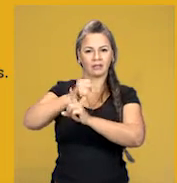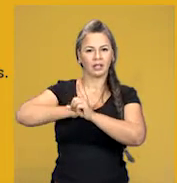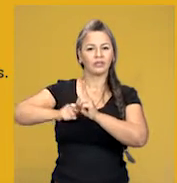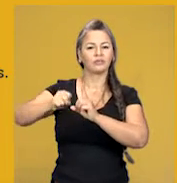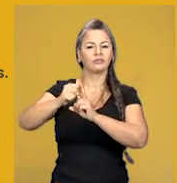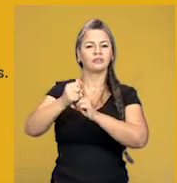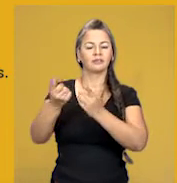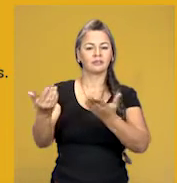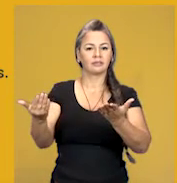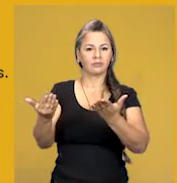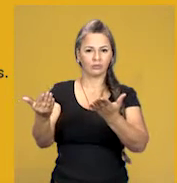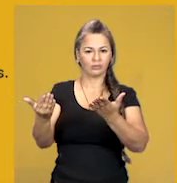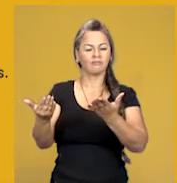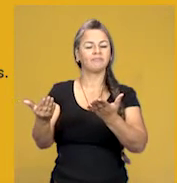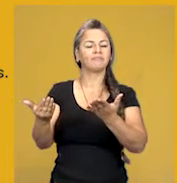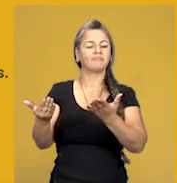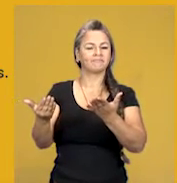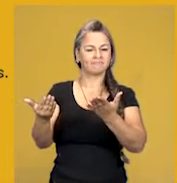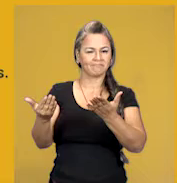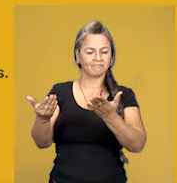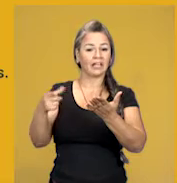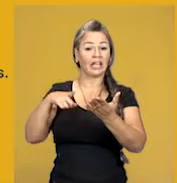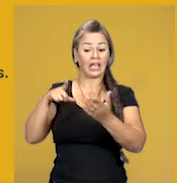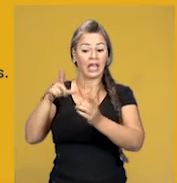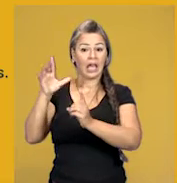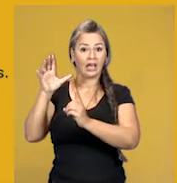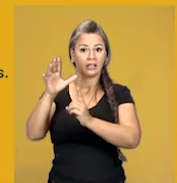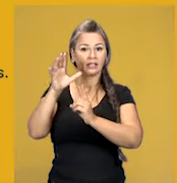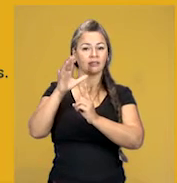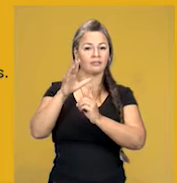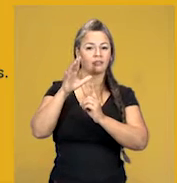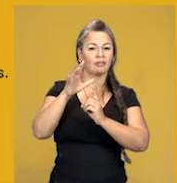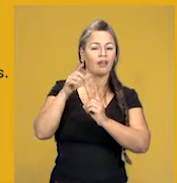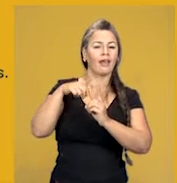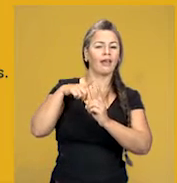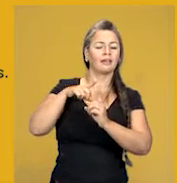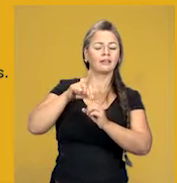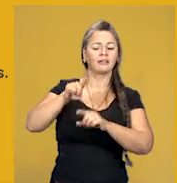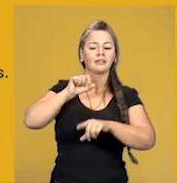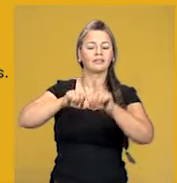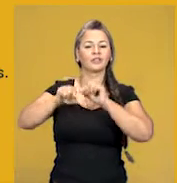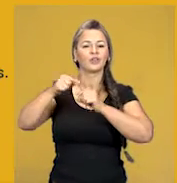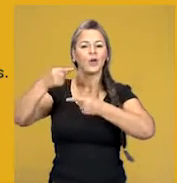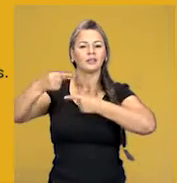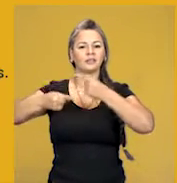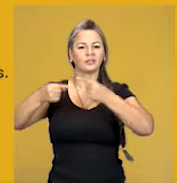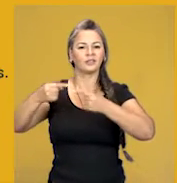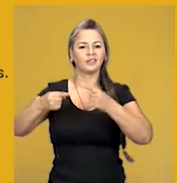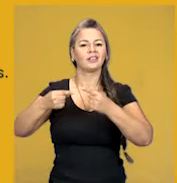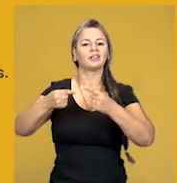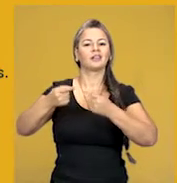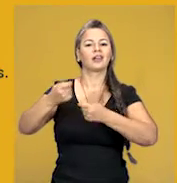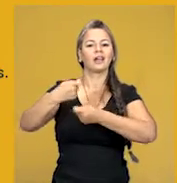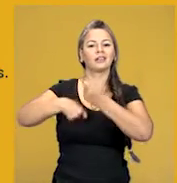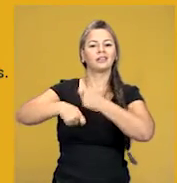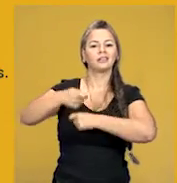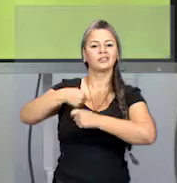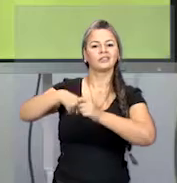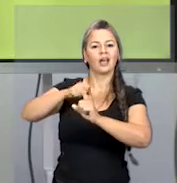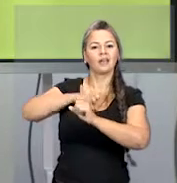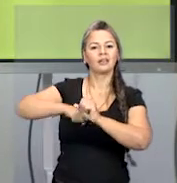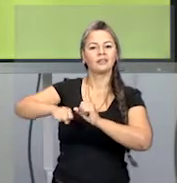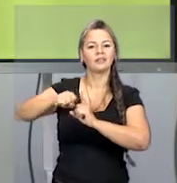contemporâneos, bem como suas interferências nas decisões políticas, sociais, ambientais, econômicas e